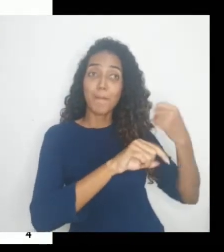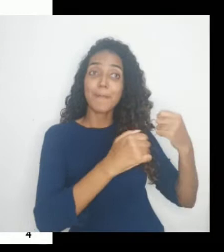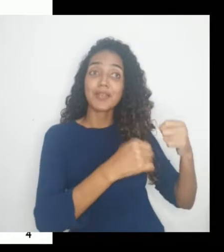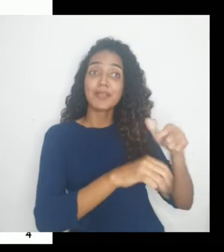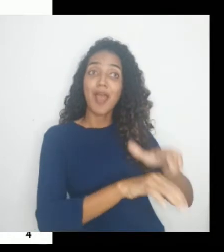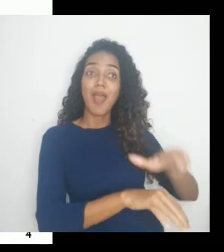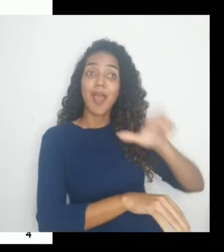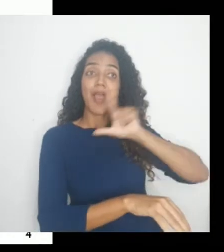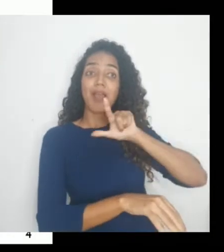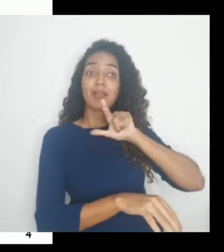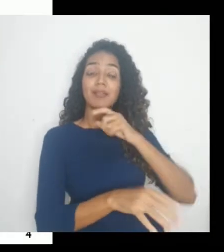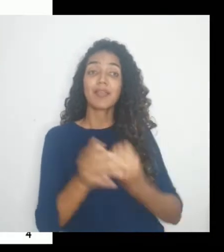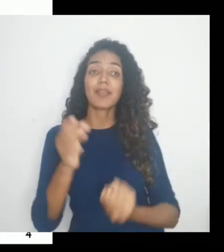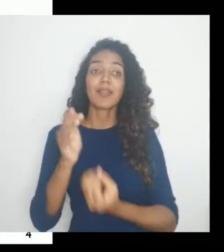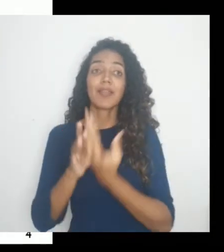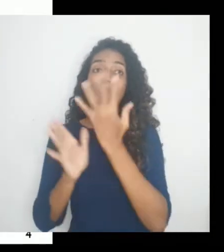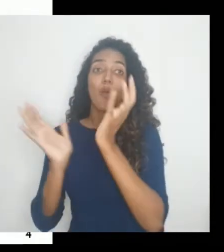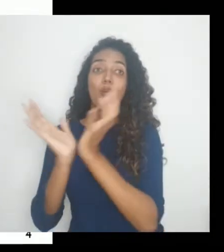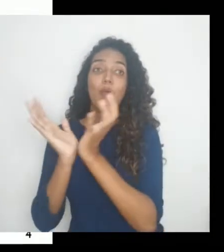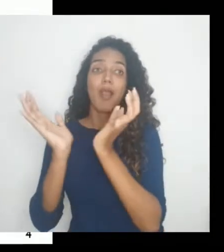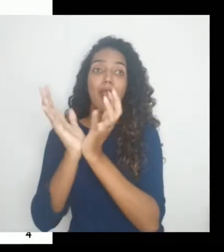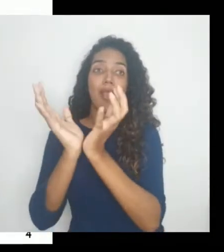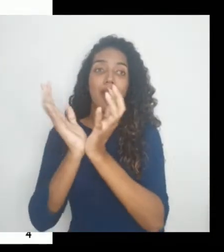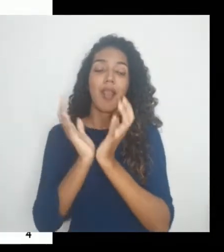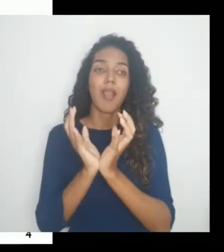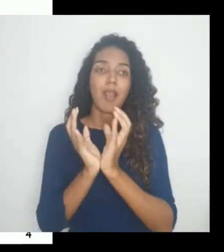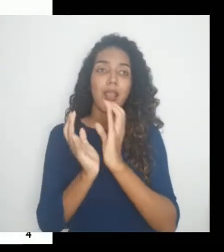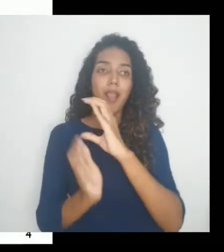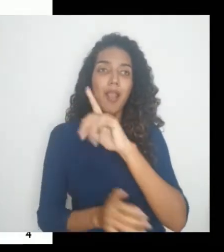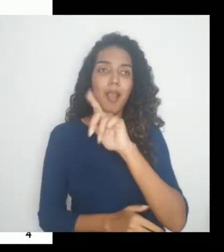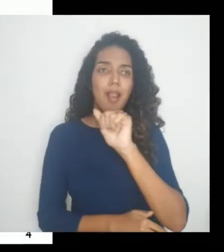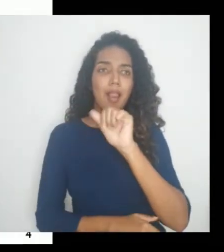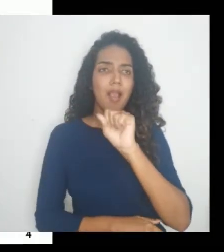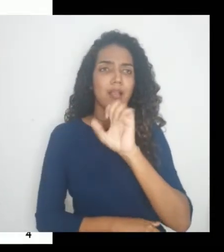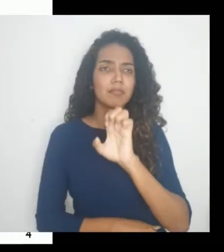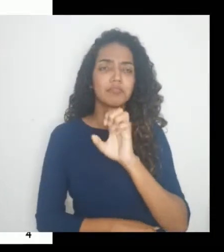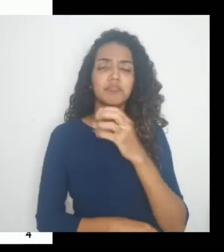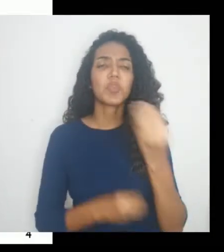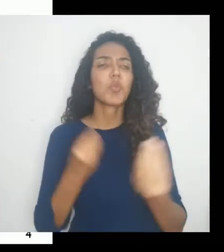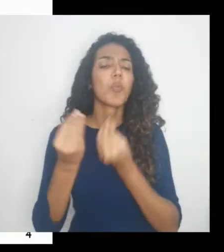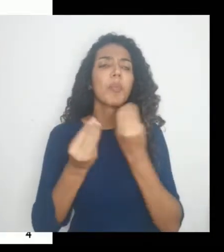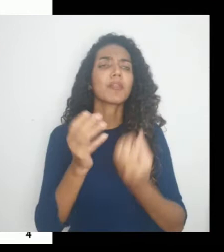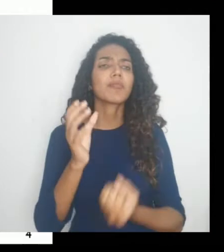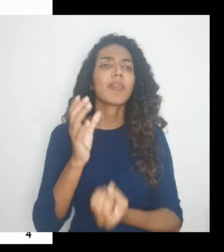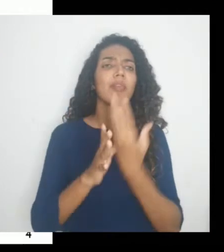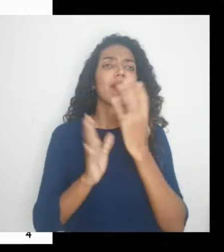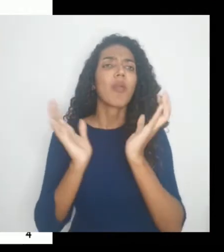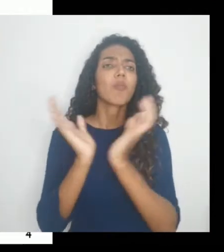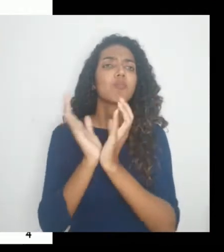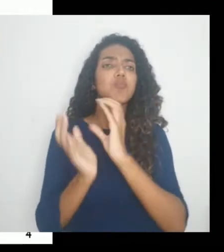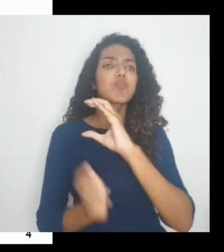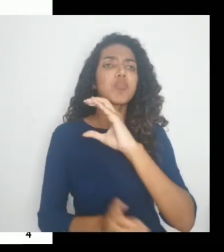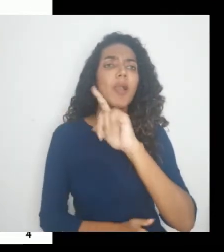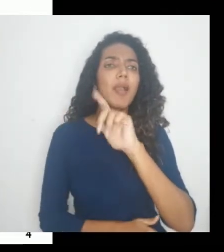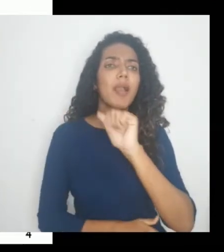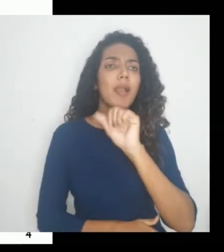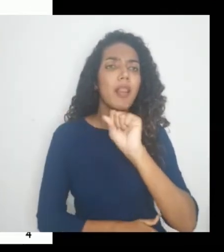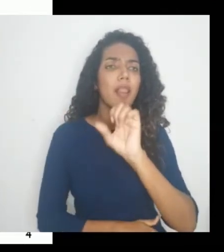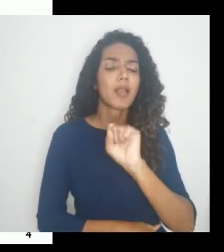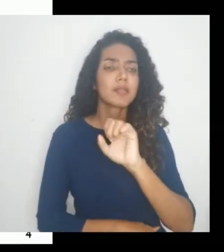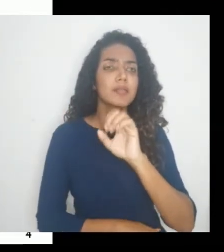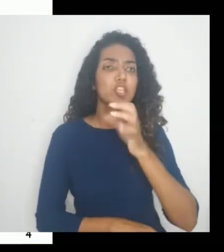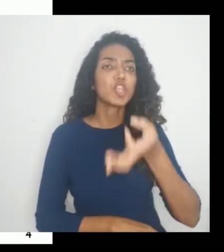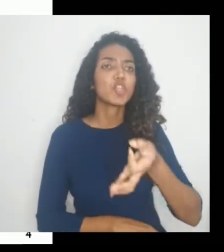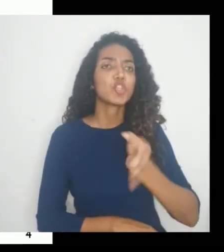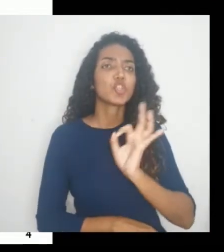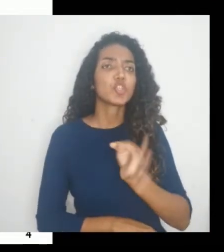seja instanciado, certo? Como é que a gente define uma classe em Java? Uma classe em Java tem sempre três